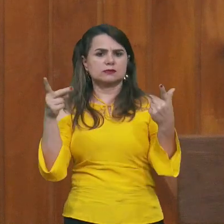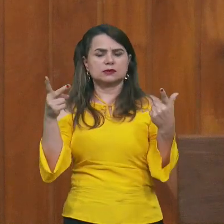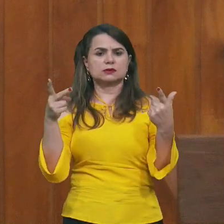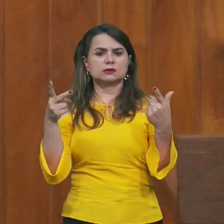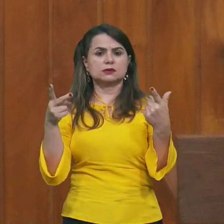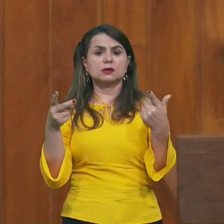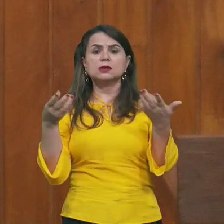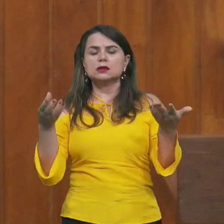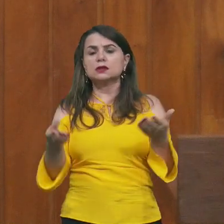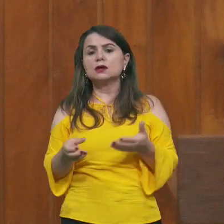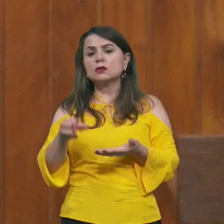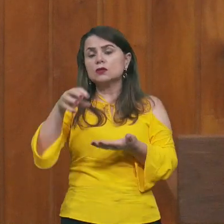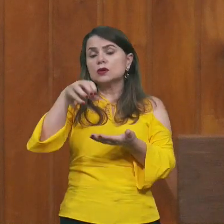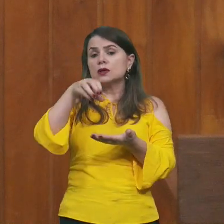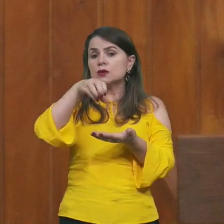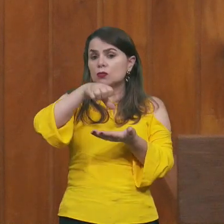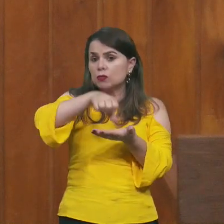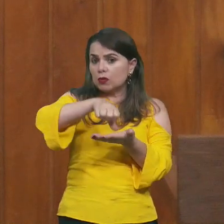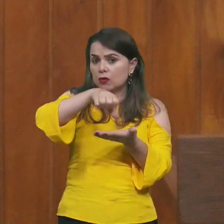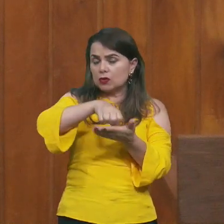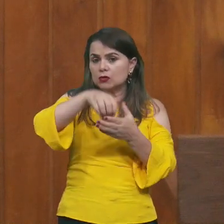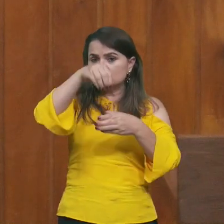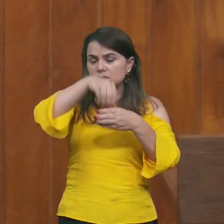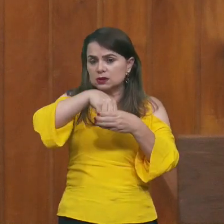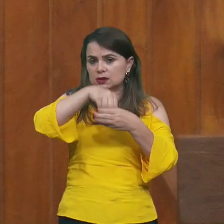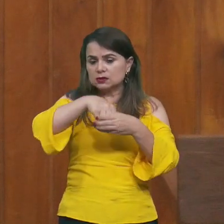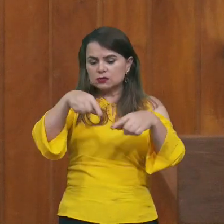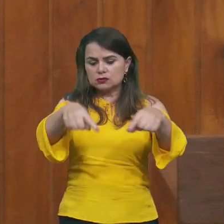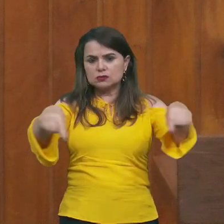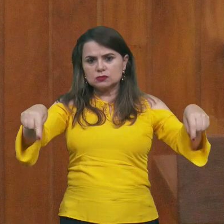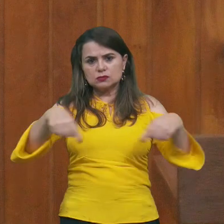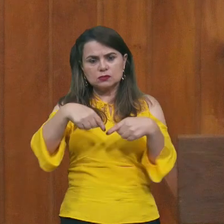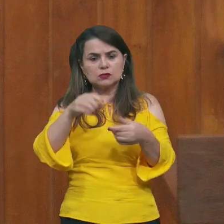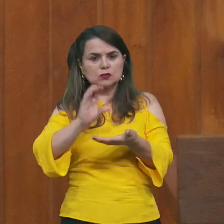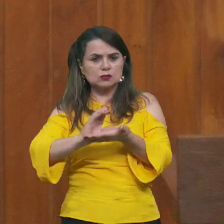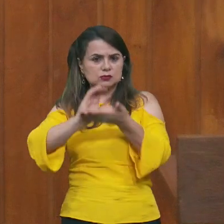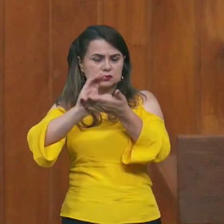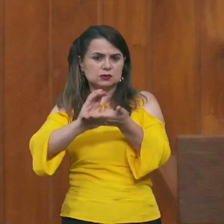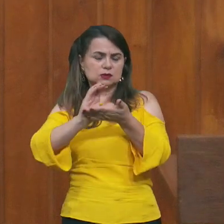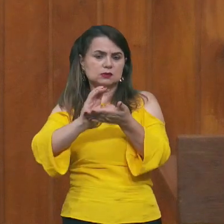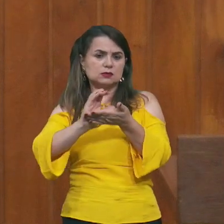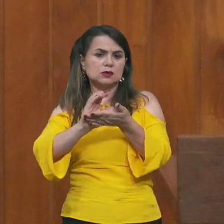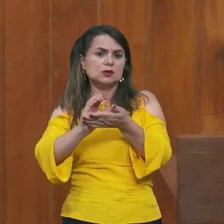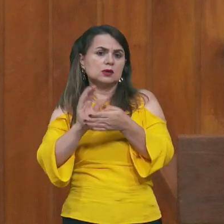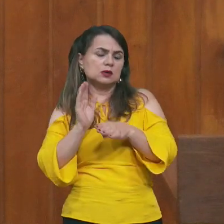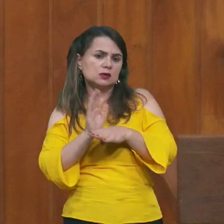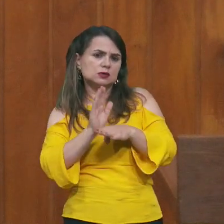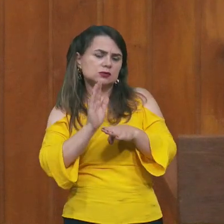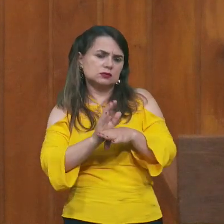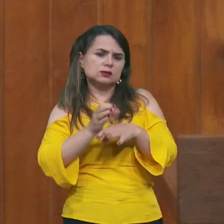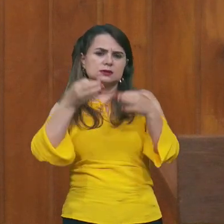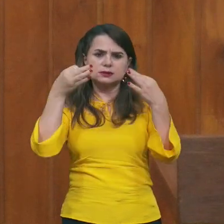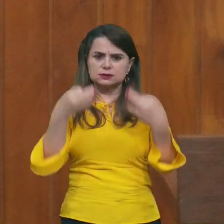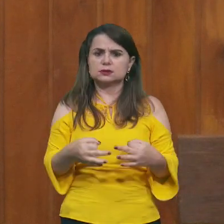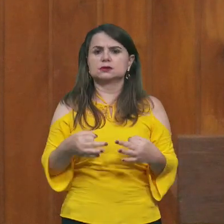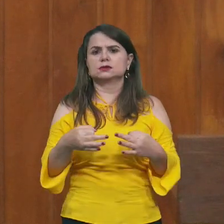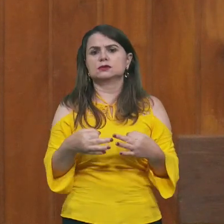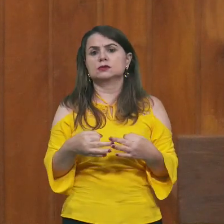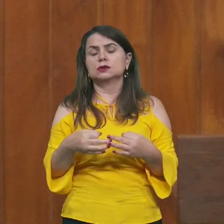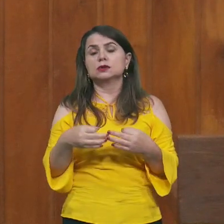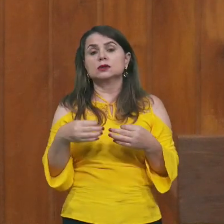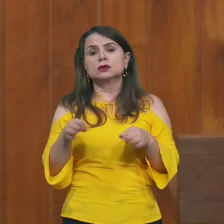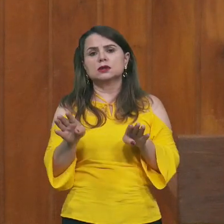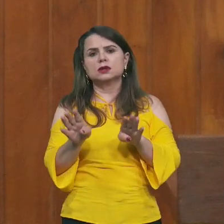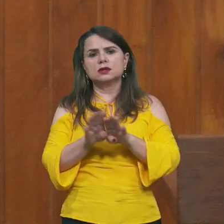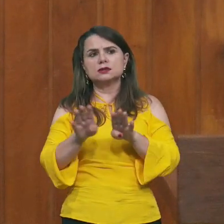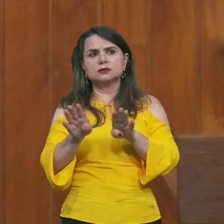é dentro do Centro de Referência das Mulheres, o que propicia eficiência e assertividade. Por ser tão